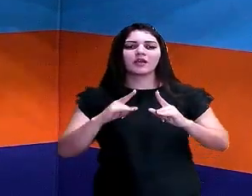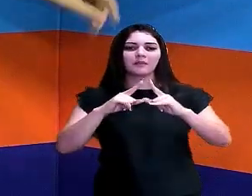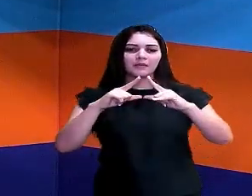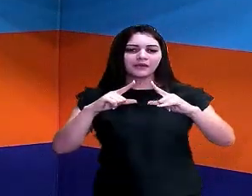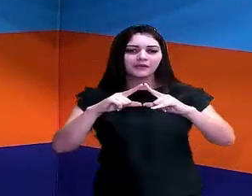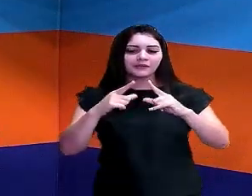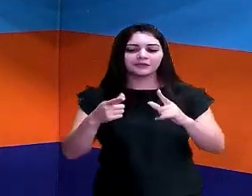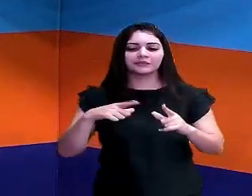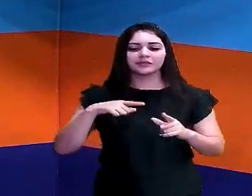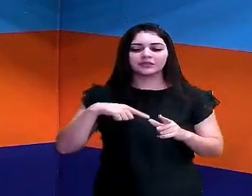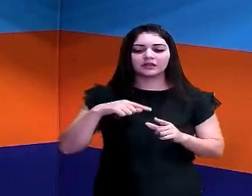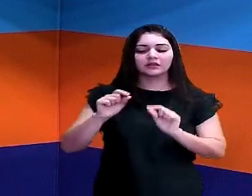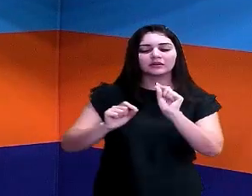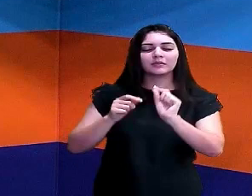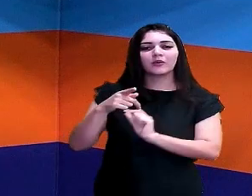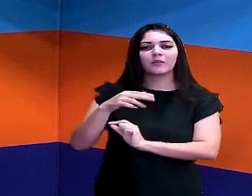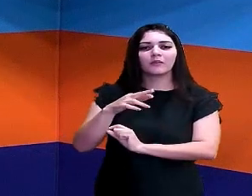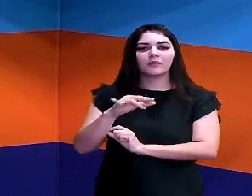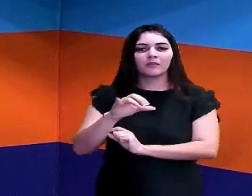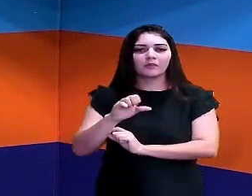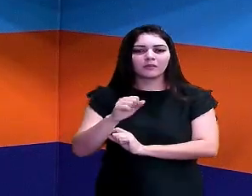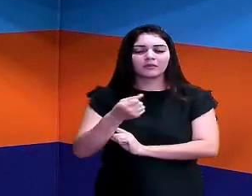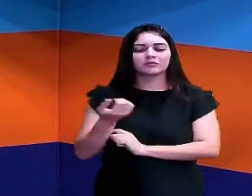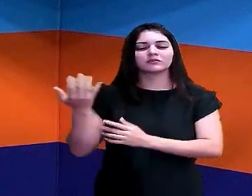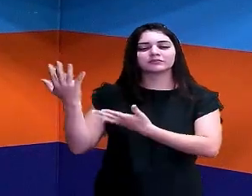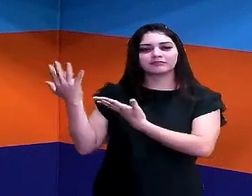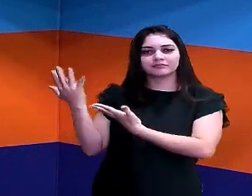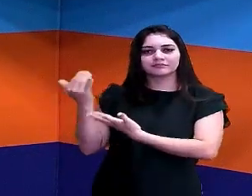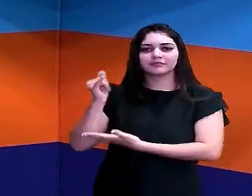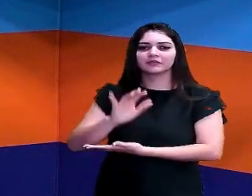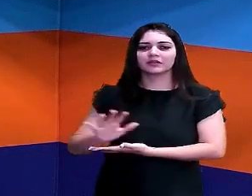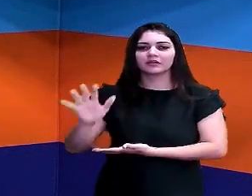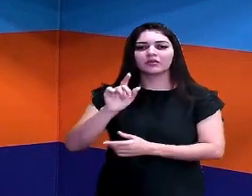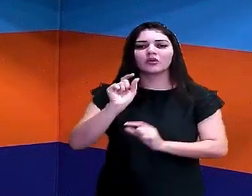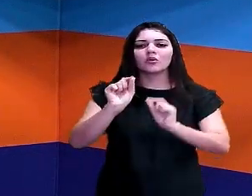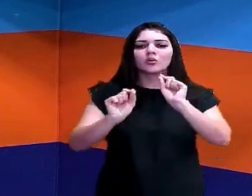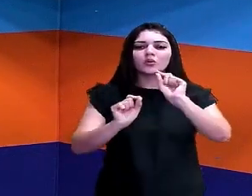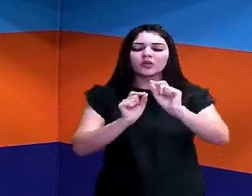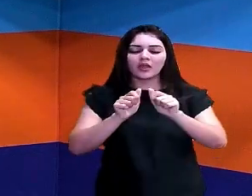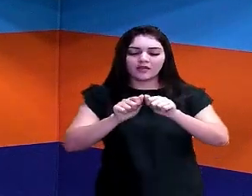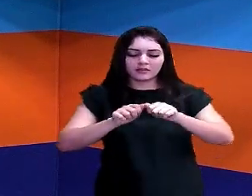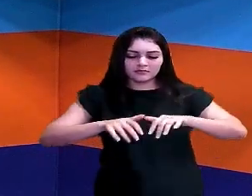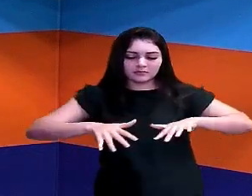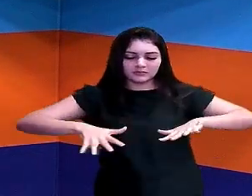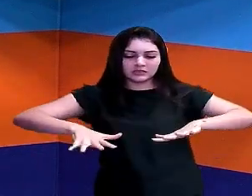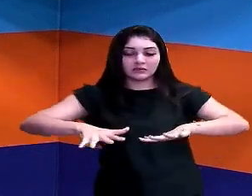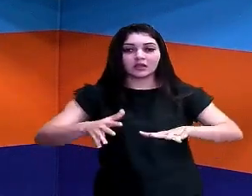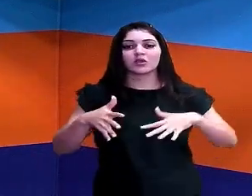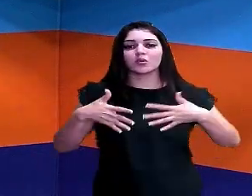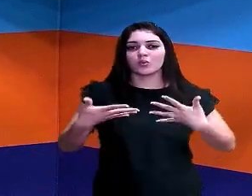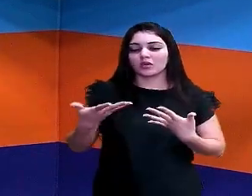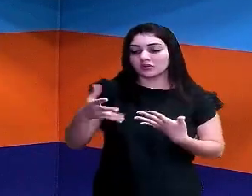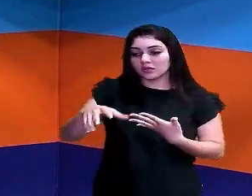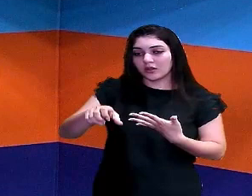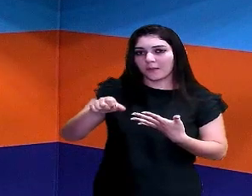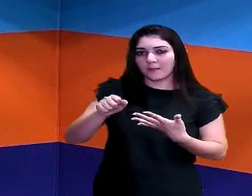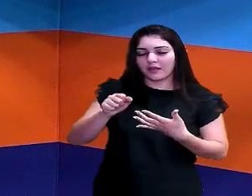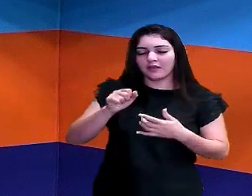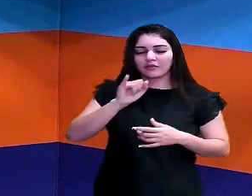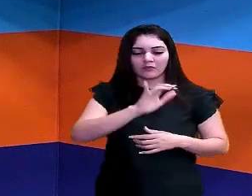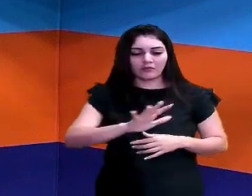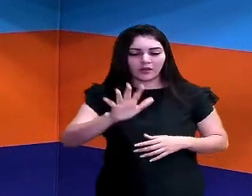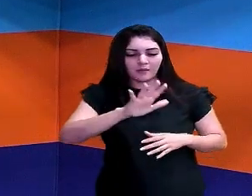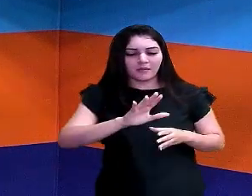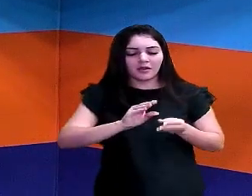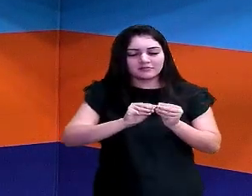retângulos e triângulos também. Tá certo? Então, o que é uma planificação? É quando eu pego esse sólido geométrico e abro